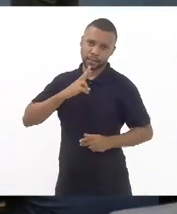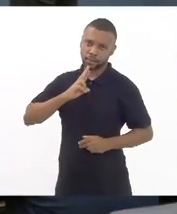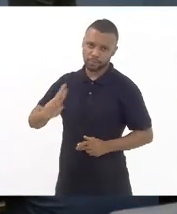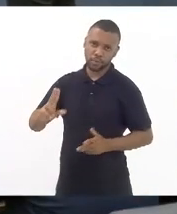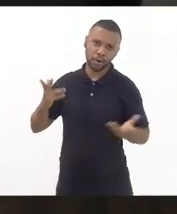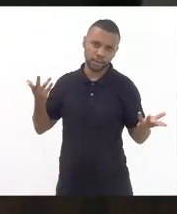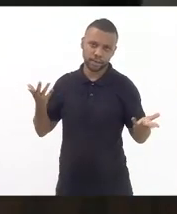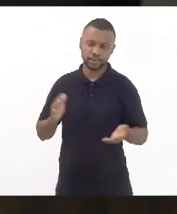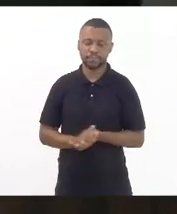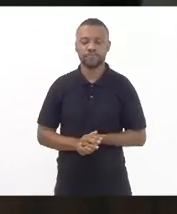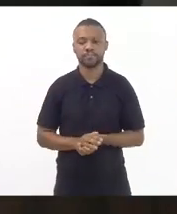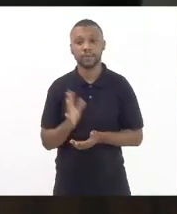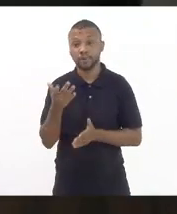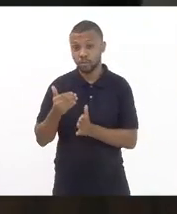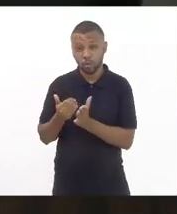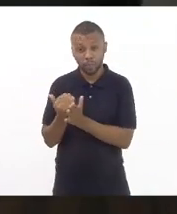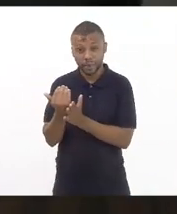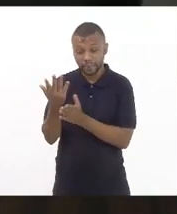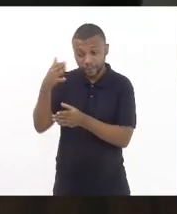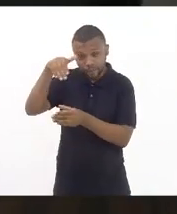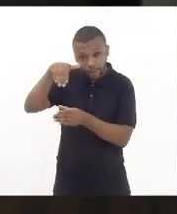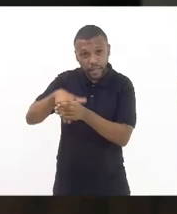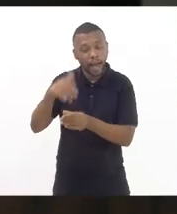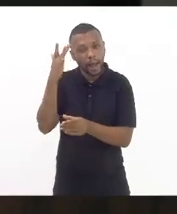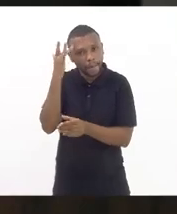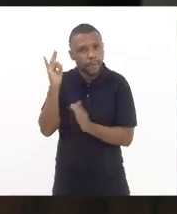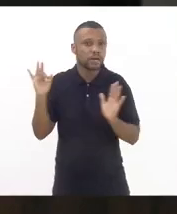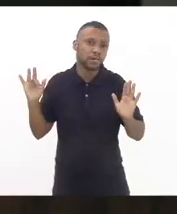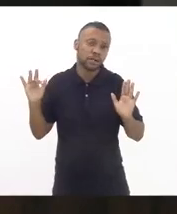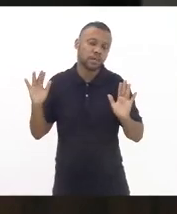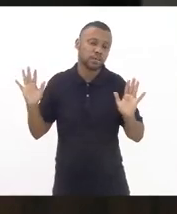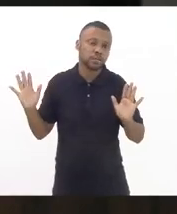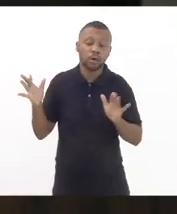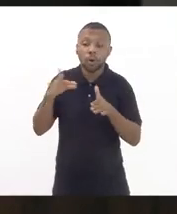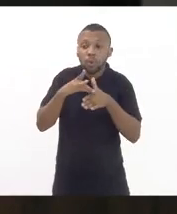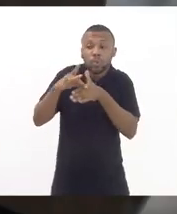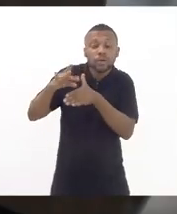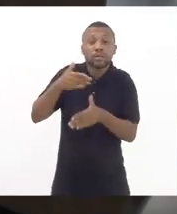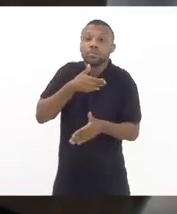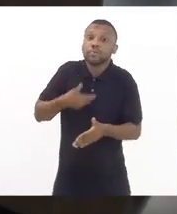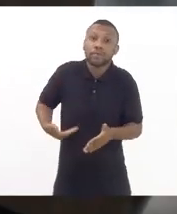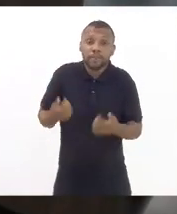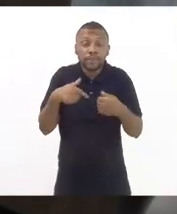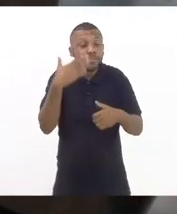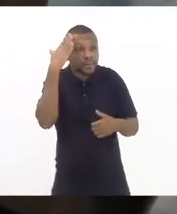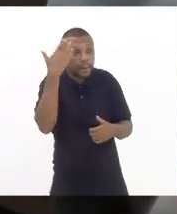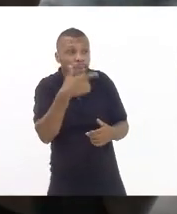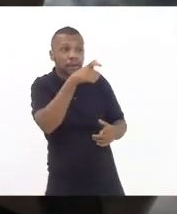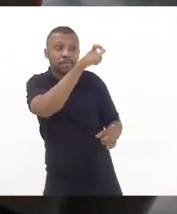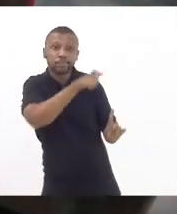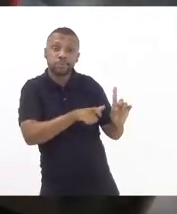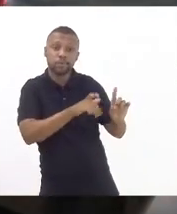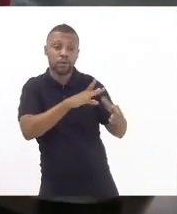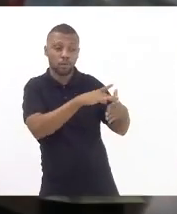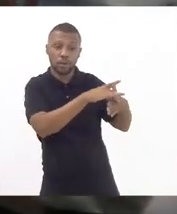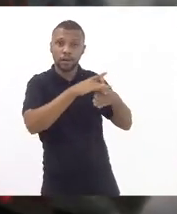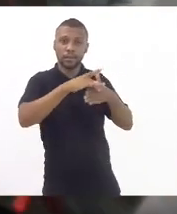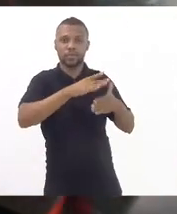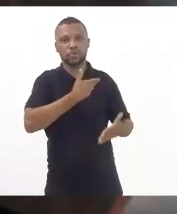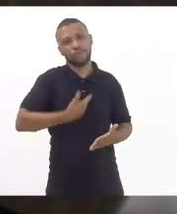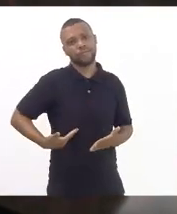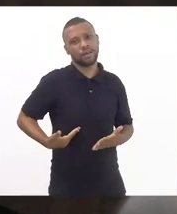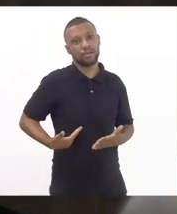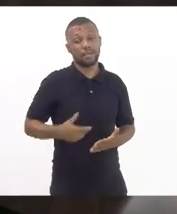Será na pauta de amanhã, vamos votar amanhã, aí é o líder do governo. Eu quero saber do livre, do governo, se votando amanhã